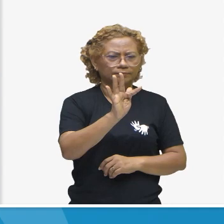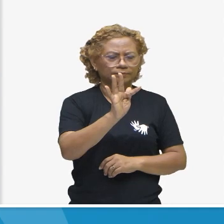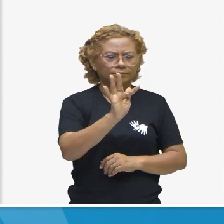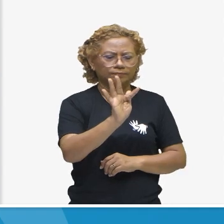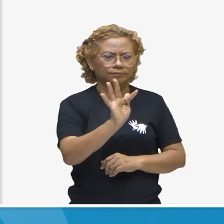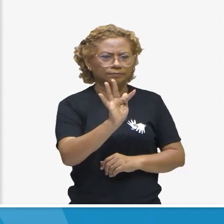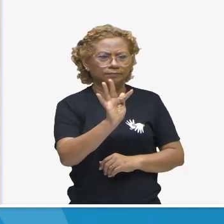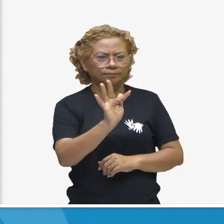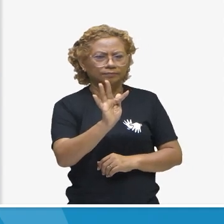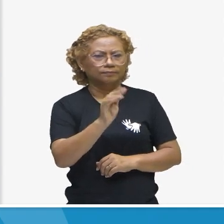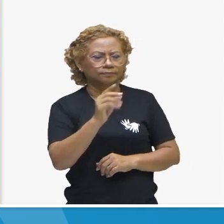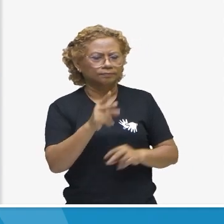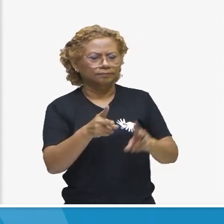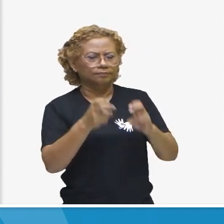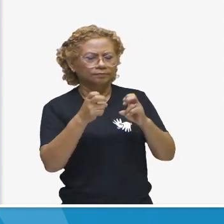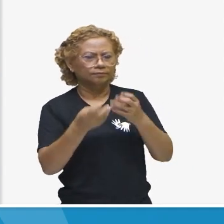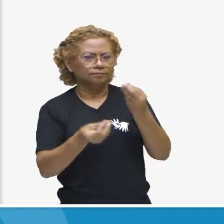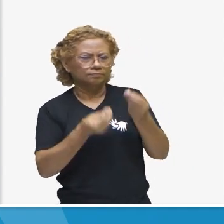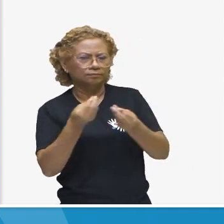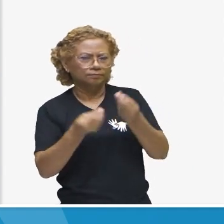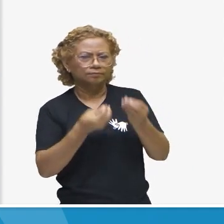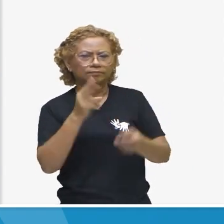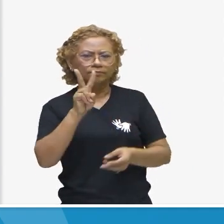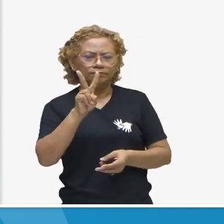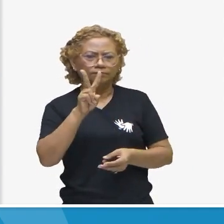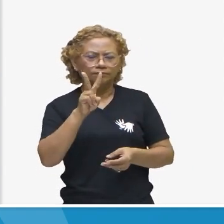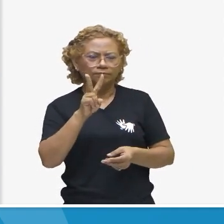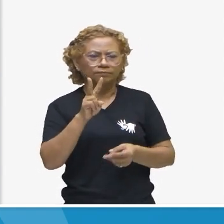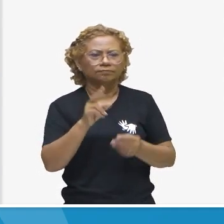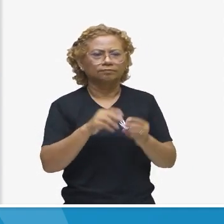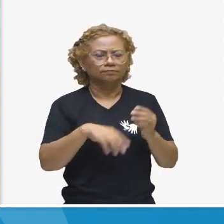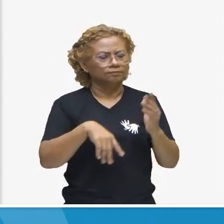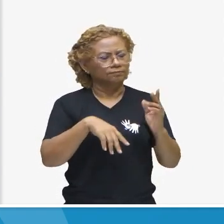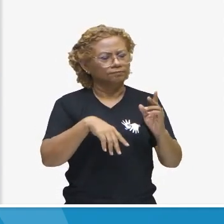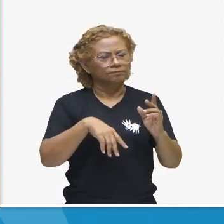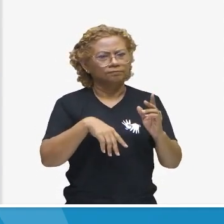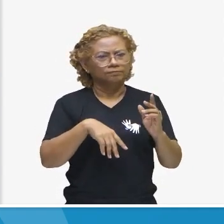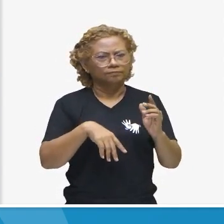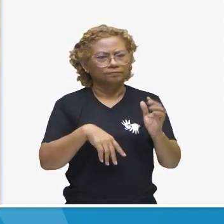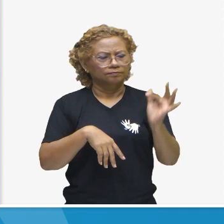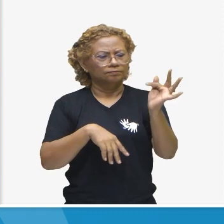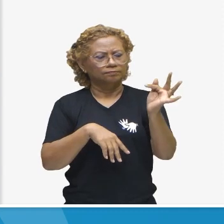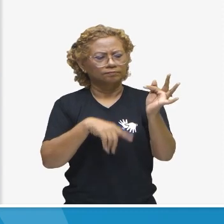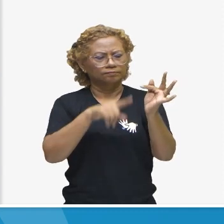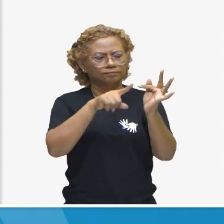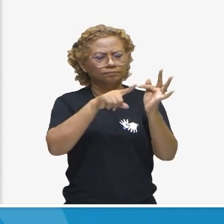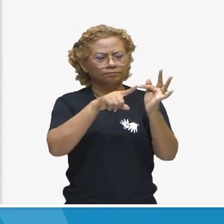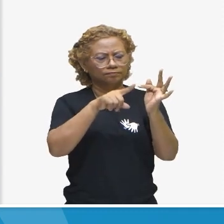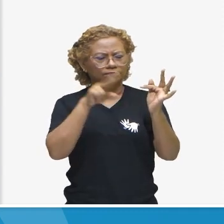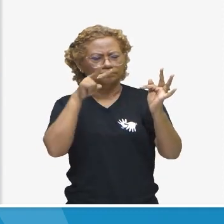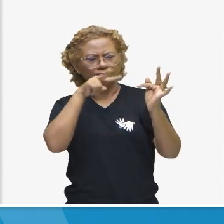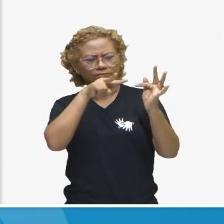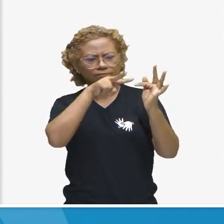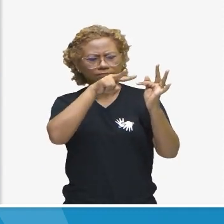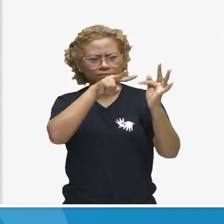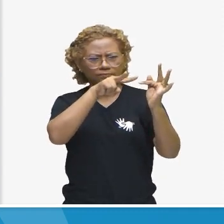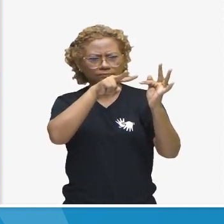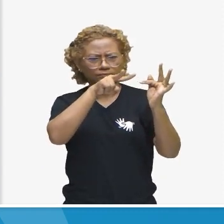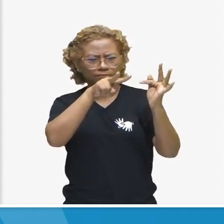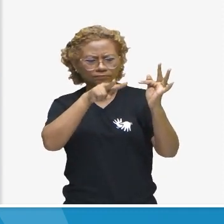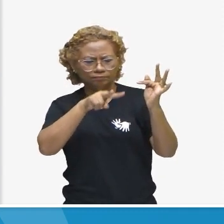a sua sombra. Vejam, eles projetaram a sua sombra sobre o plano alfa. Então, aí nós temos